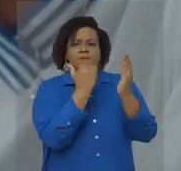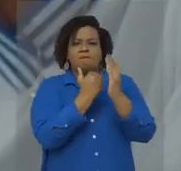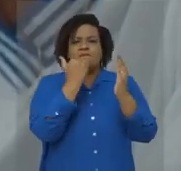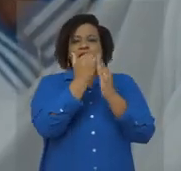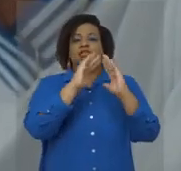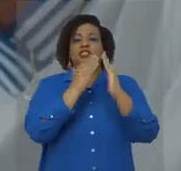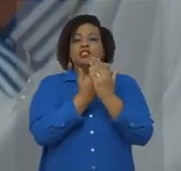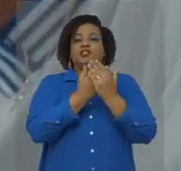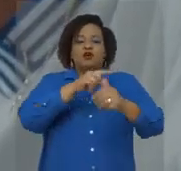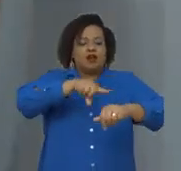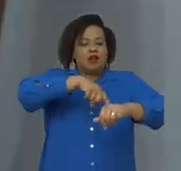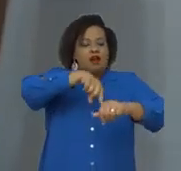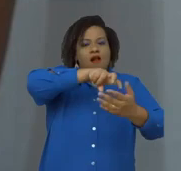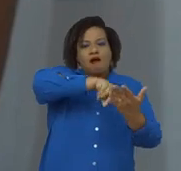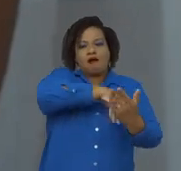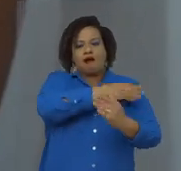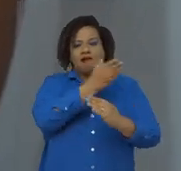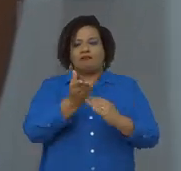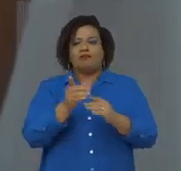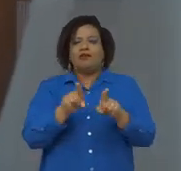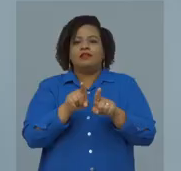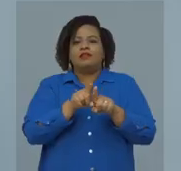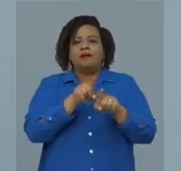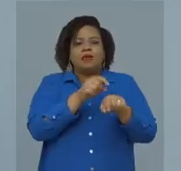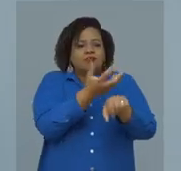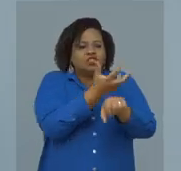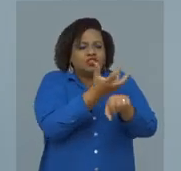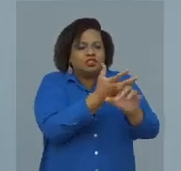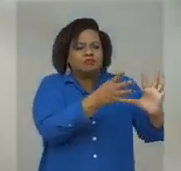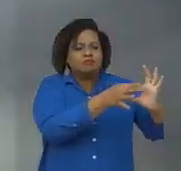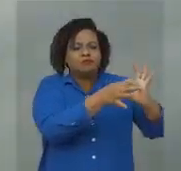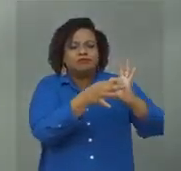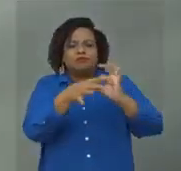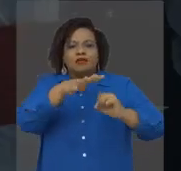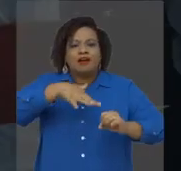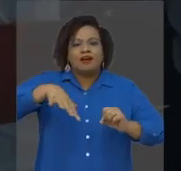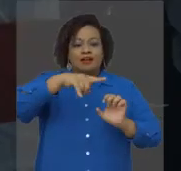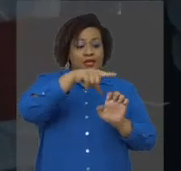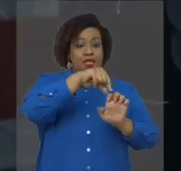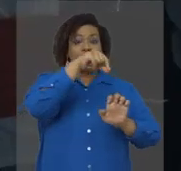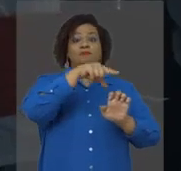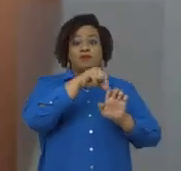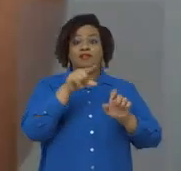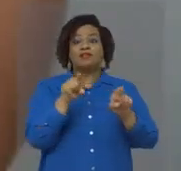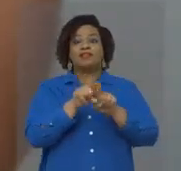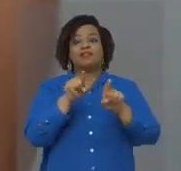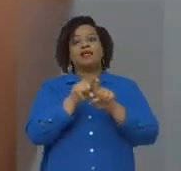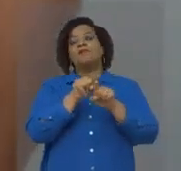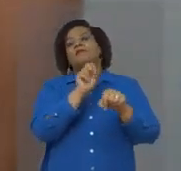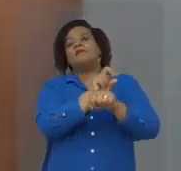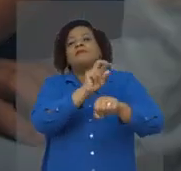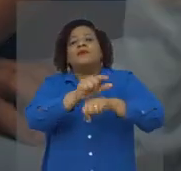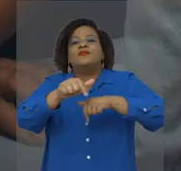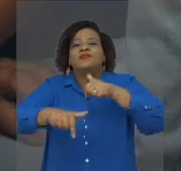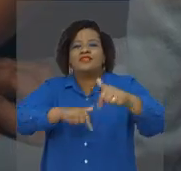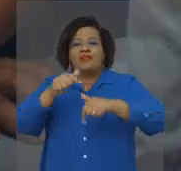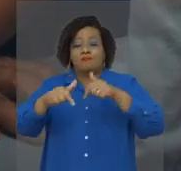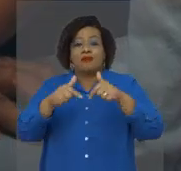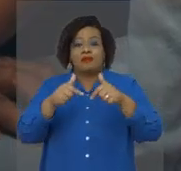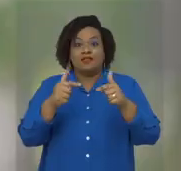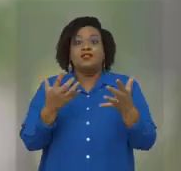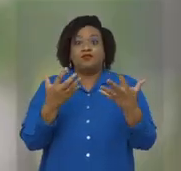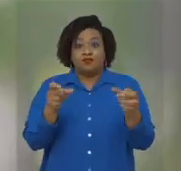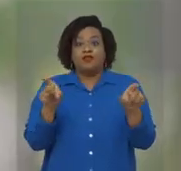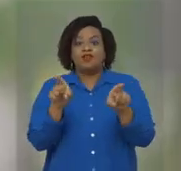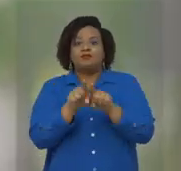as escolas em tempo integral e oferecer matérias ligadas ao empreendedorismo e também à